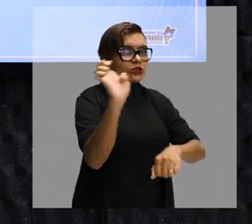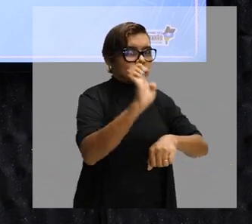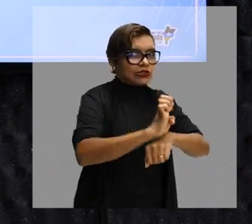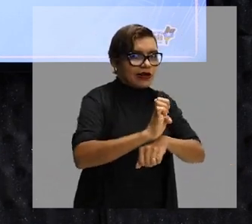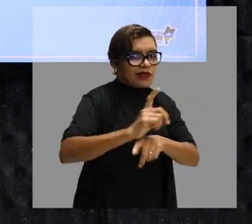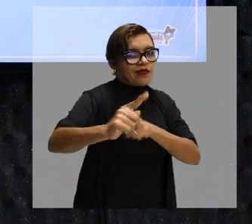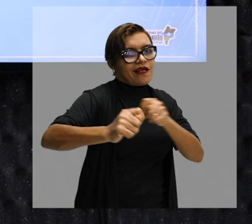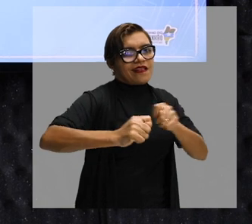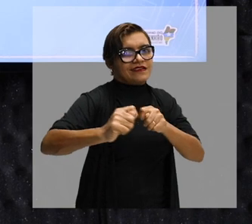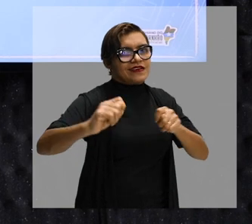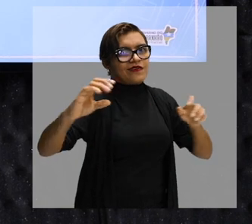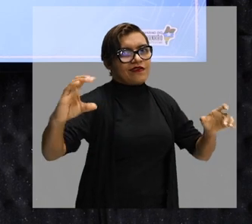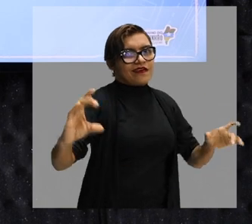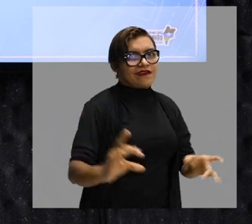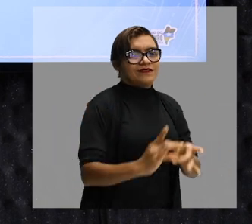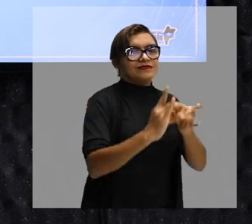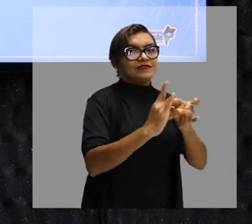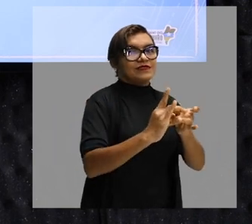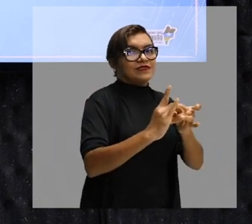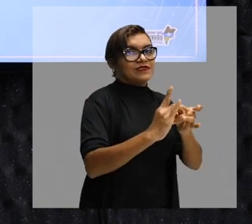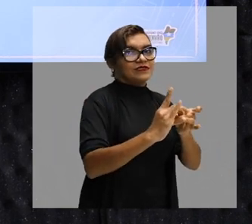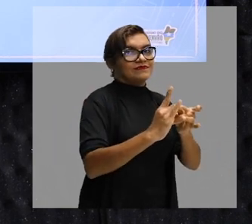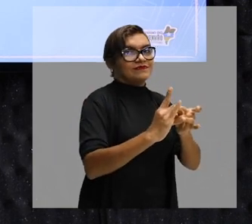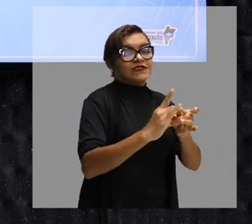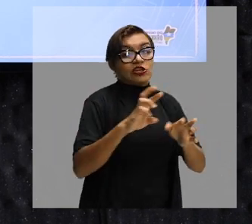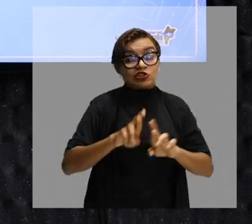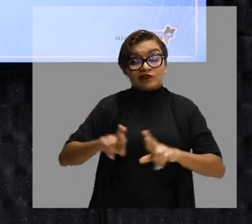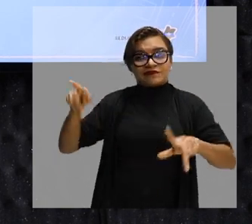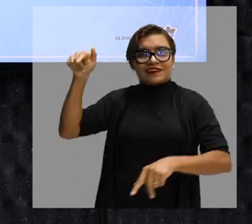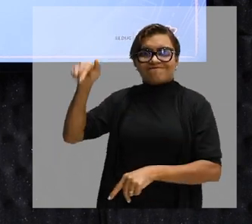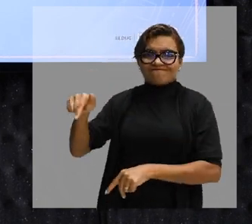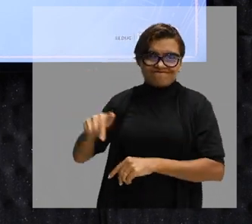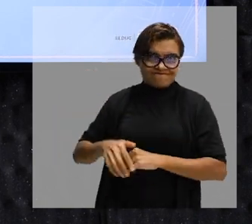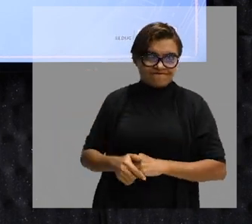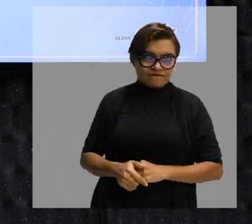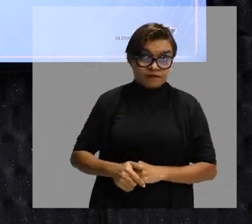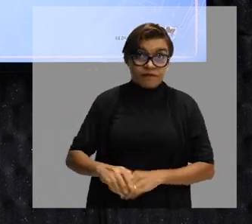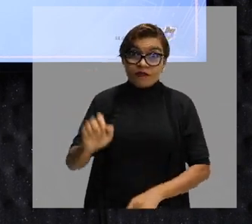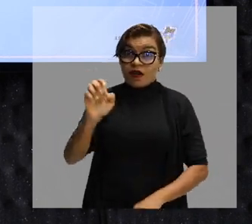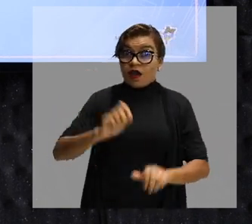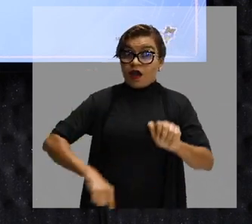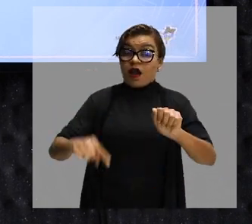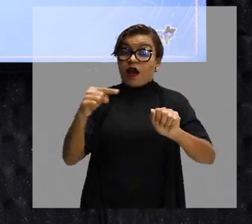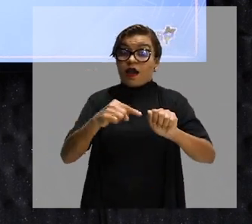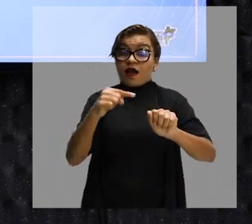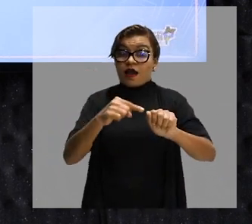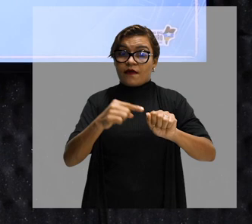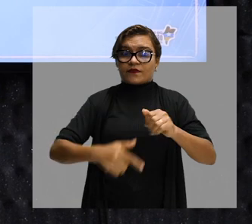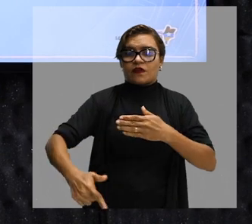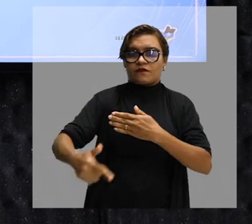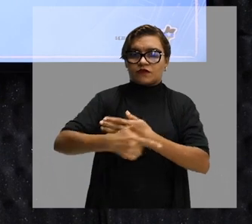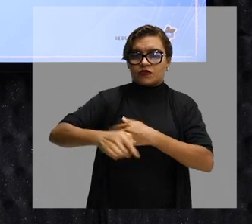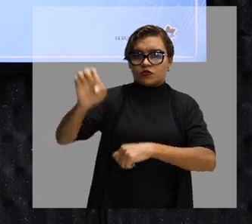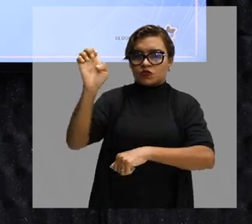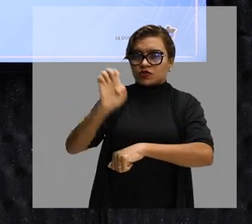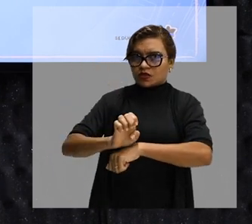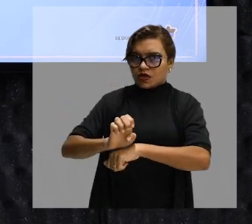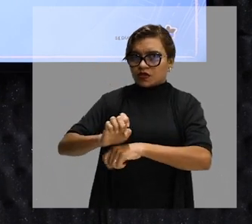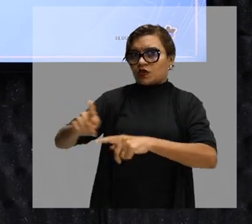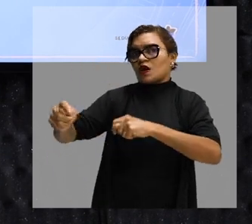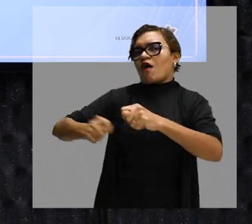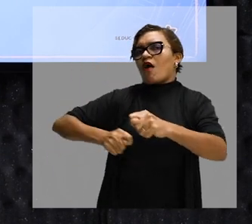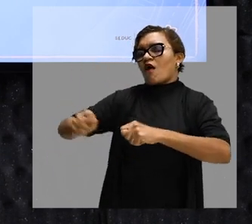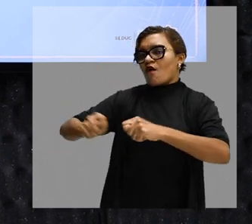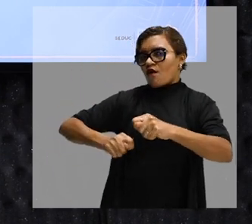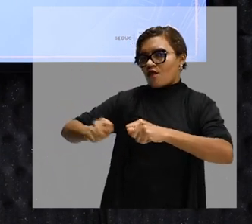mercado diferente do socialismo. Então veja só, na letra A, o papel do Estado em relação à economia, bom,